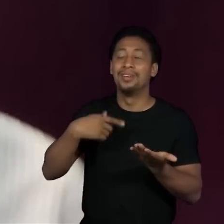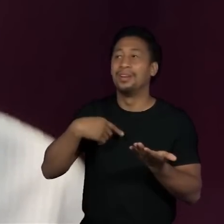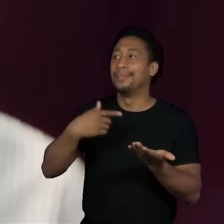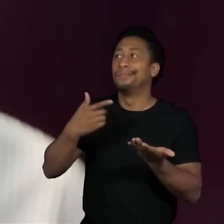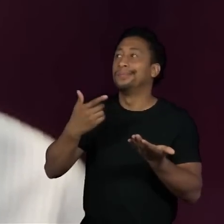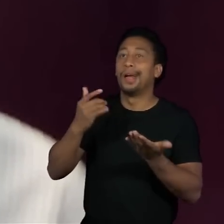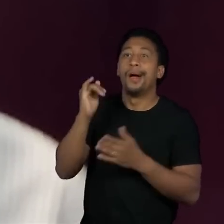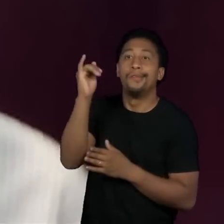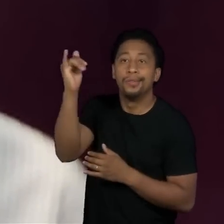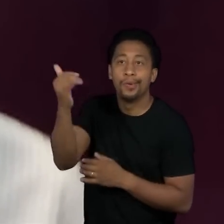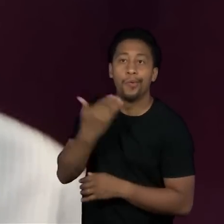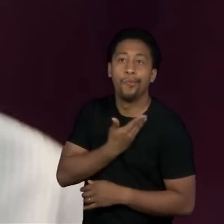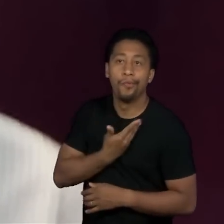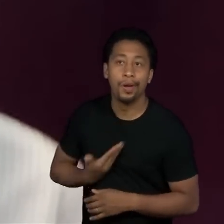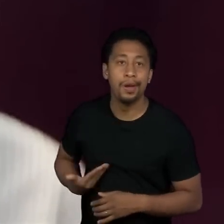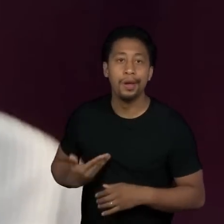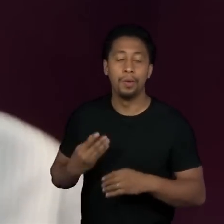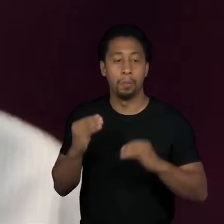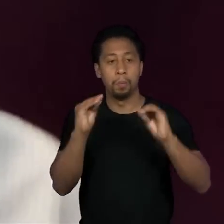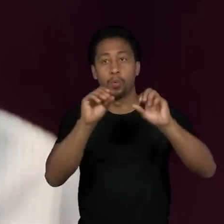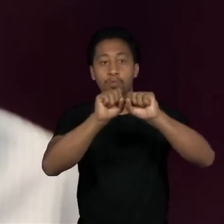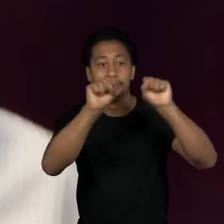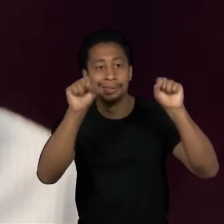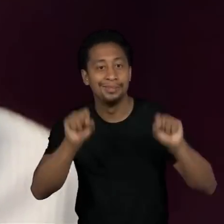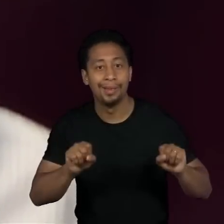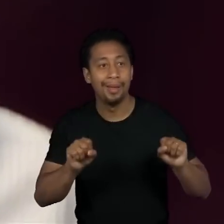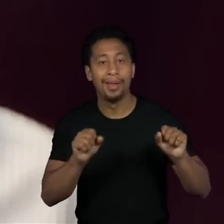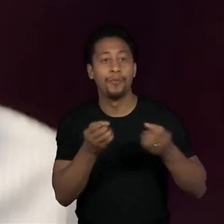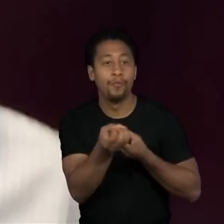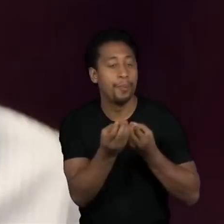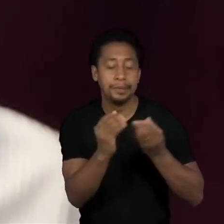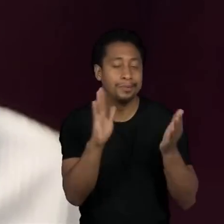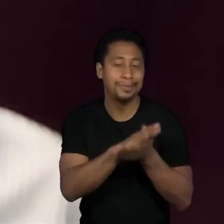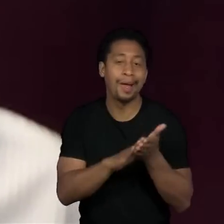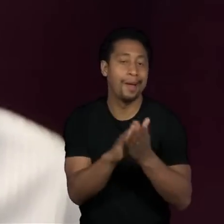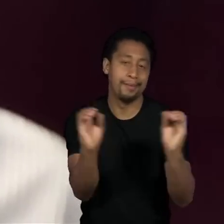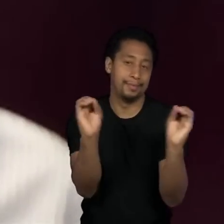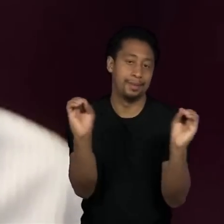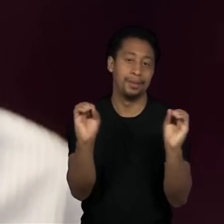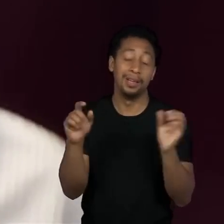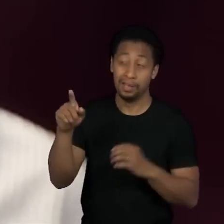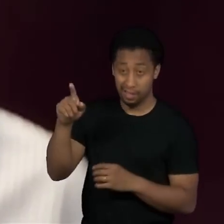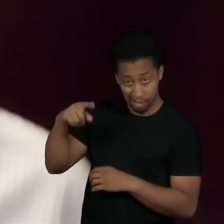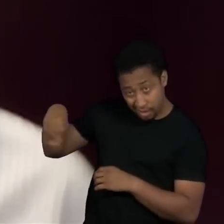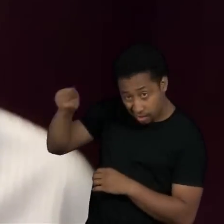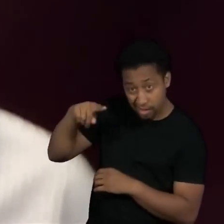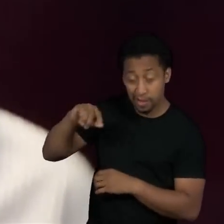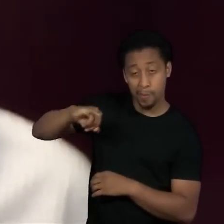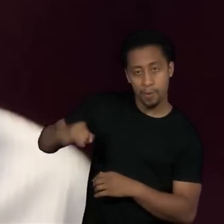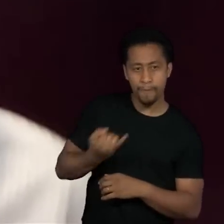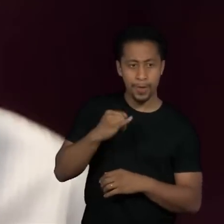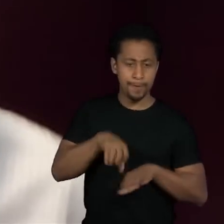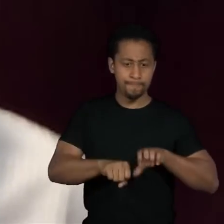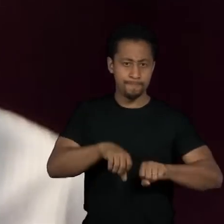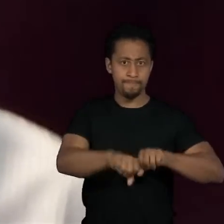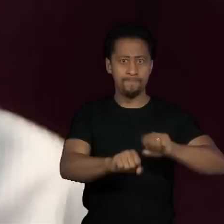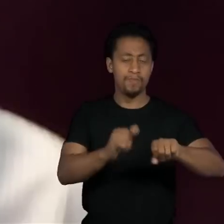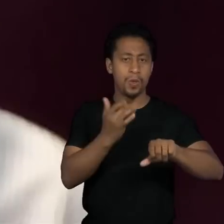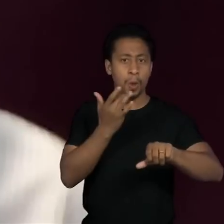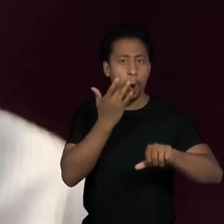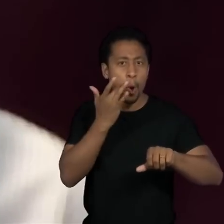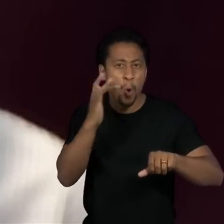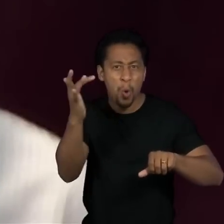brasileiro ou para a sociedade brasileira, né, que se apropria desse ouro e de outros minérios,